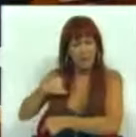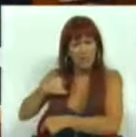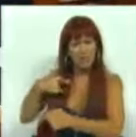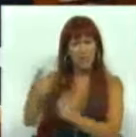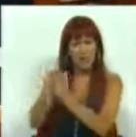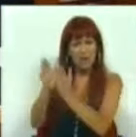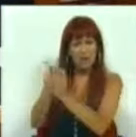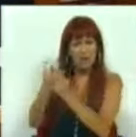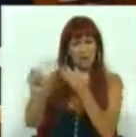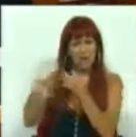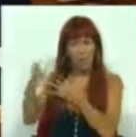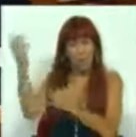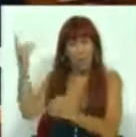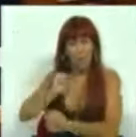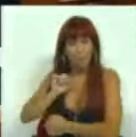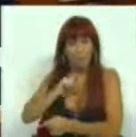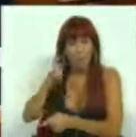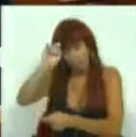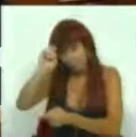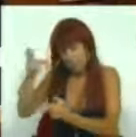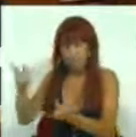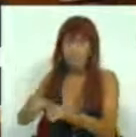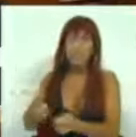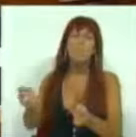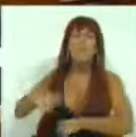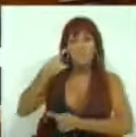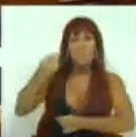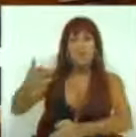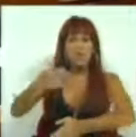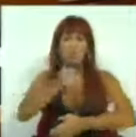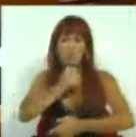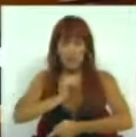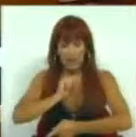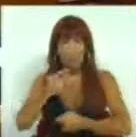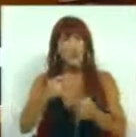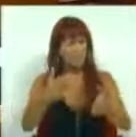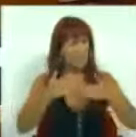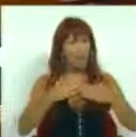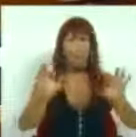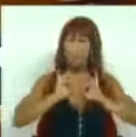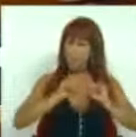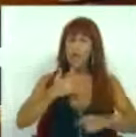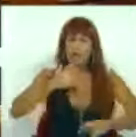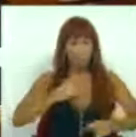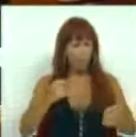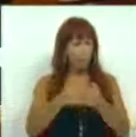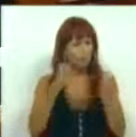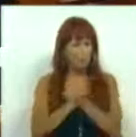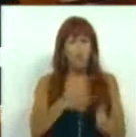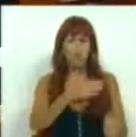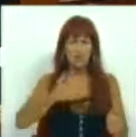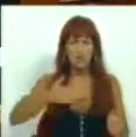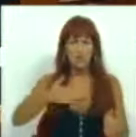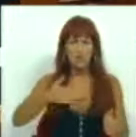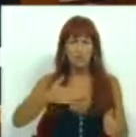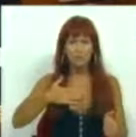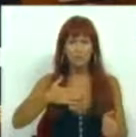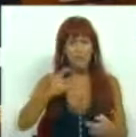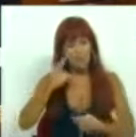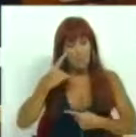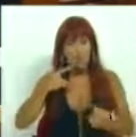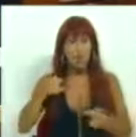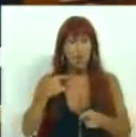de religião ou de culto, mas pode também manifestar a sua vontade de receber todos os cuidados de saúde que